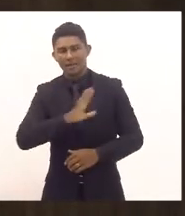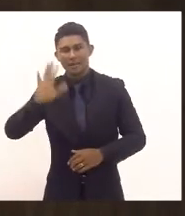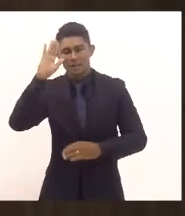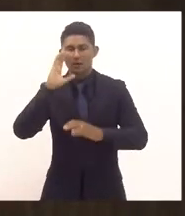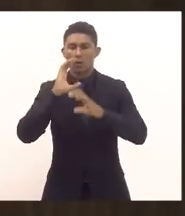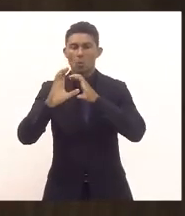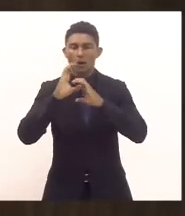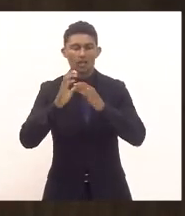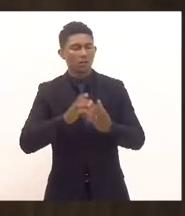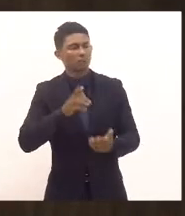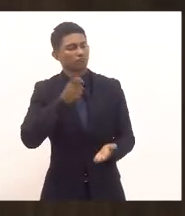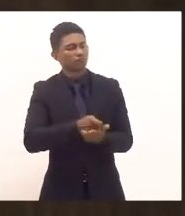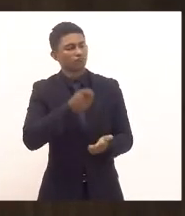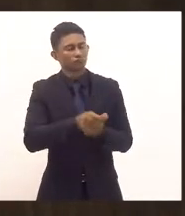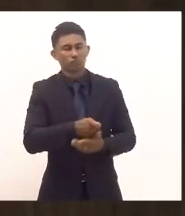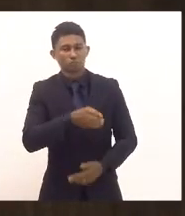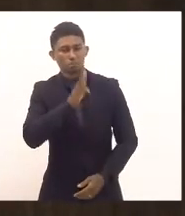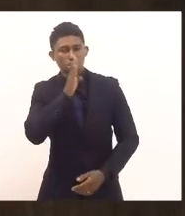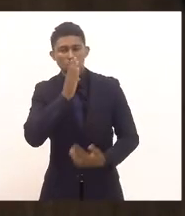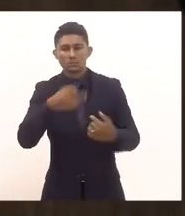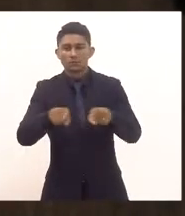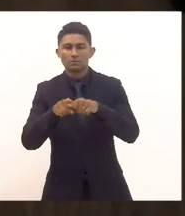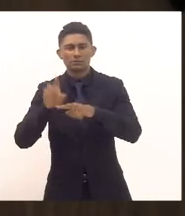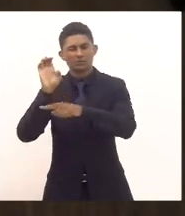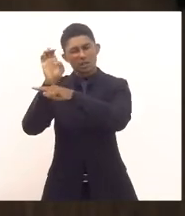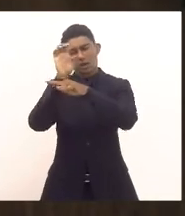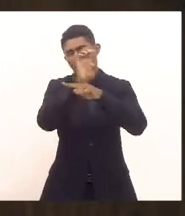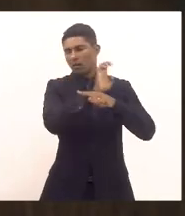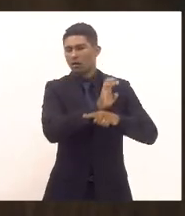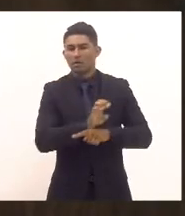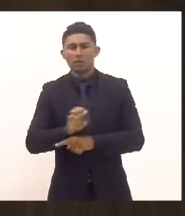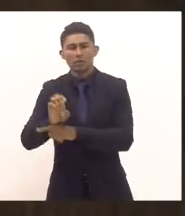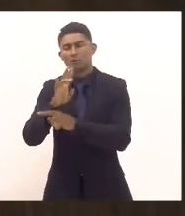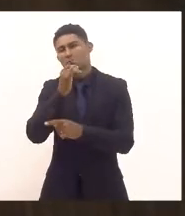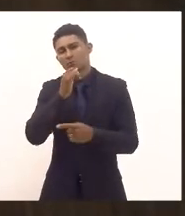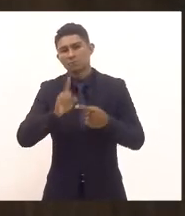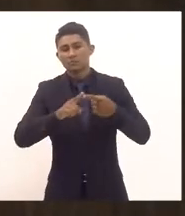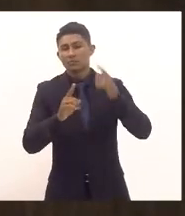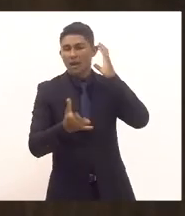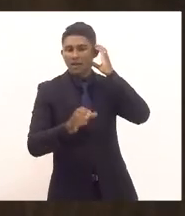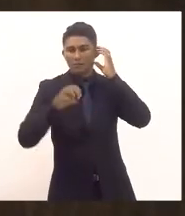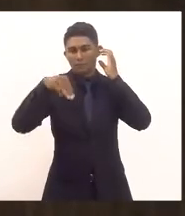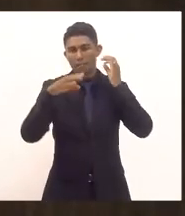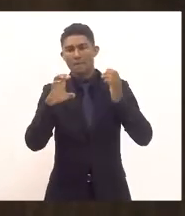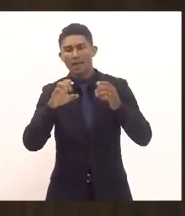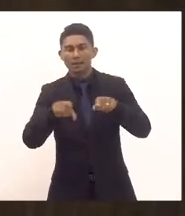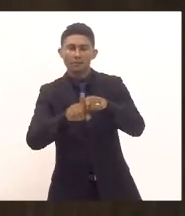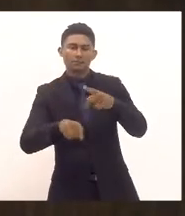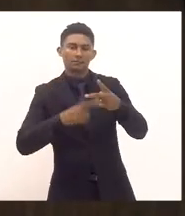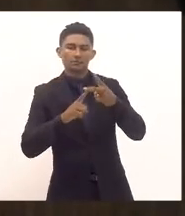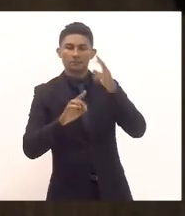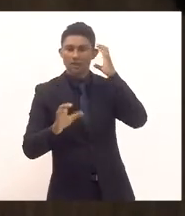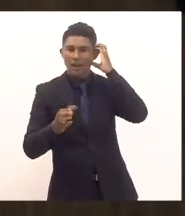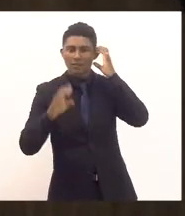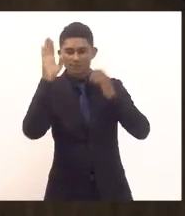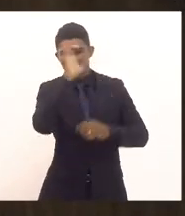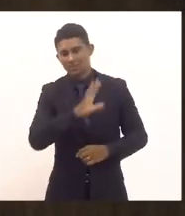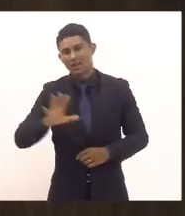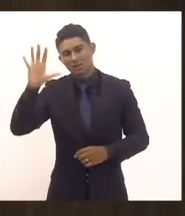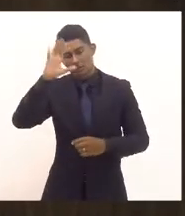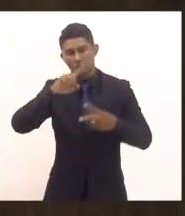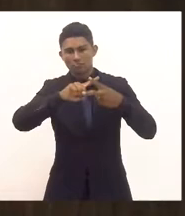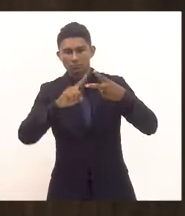e os seus expoentes nos Estados aqui rádio MEC e a Rádio Nacional que deu